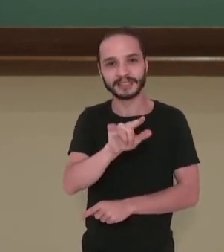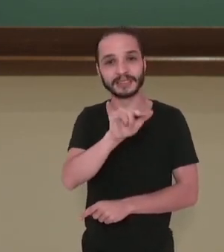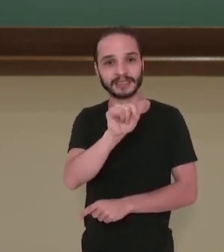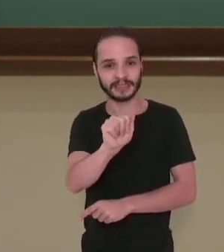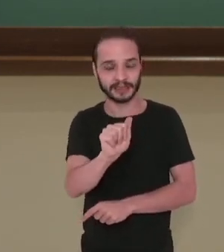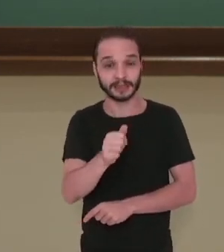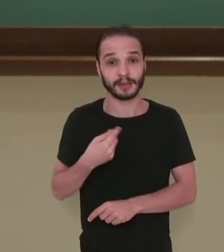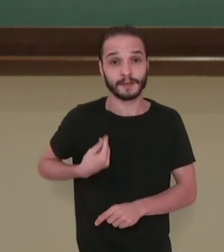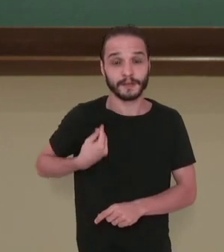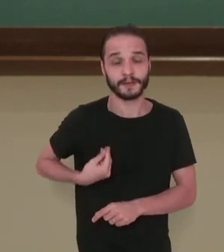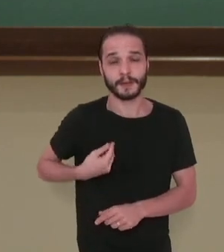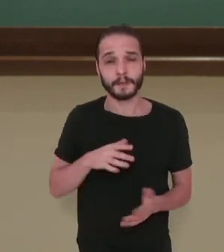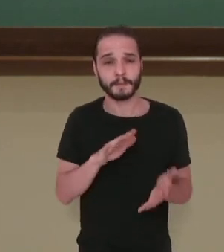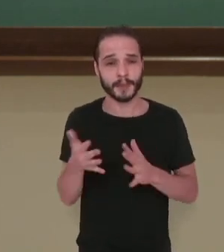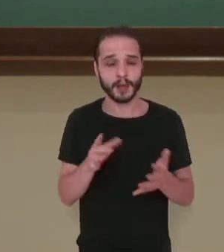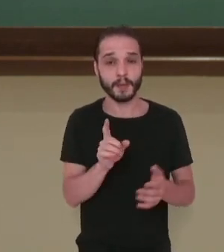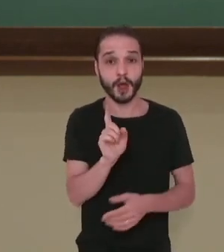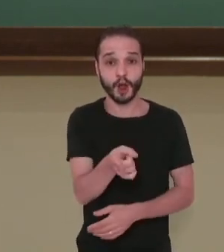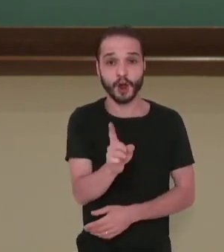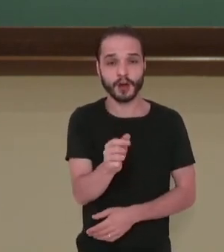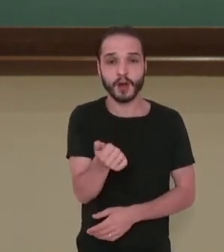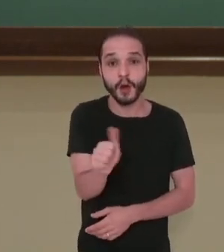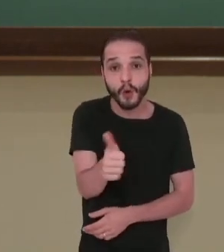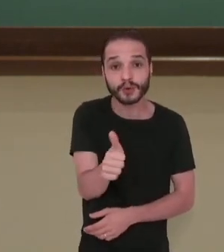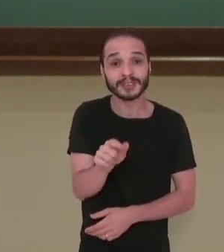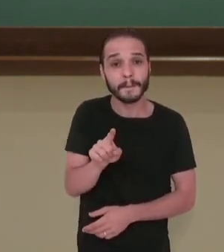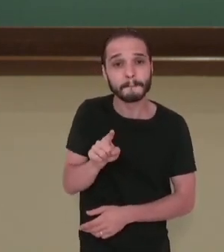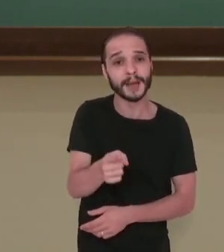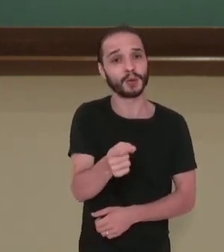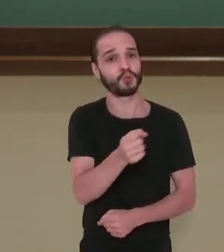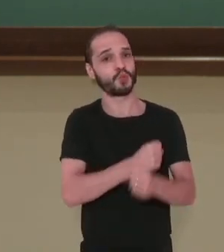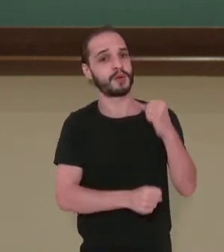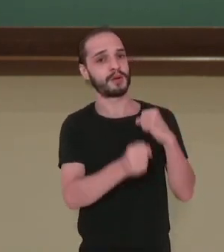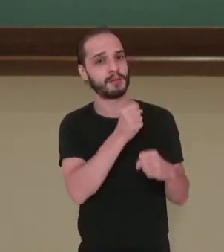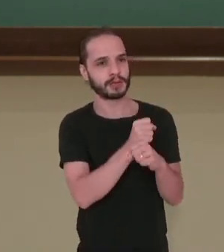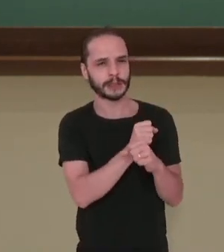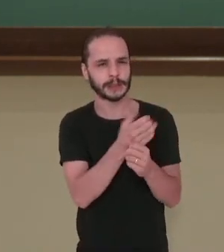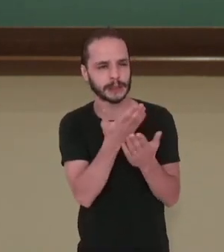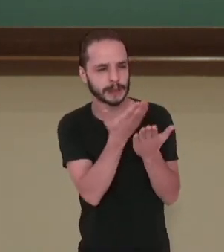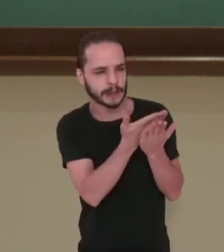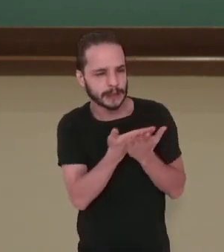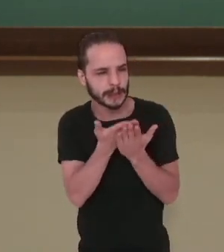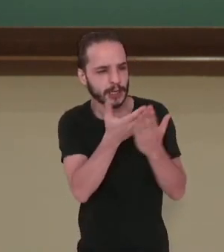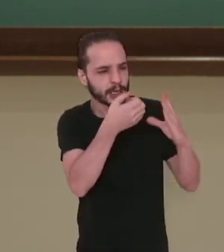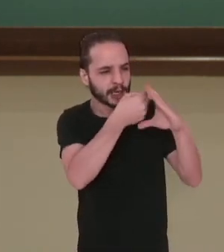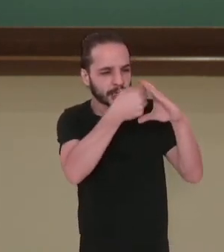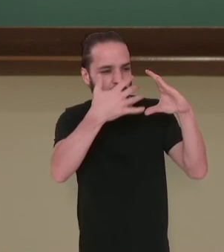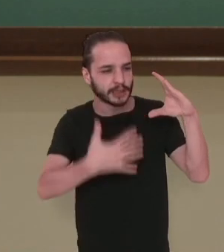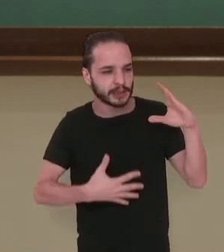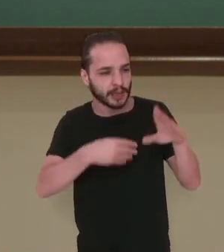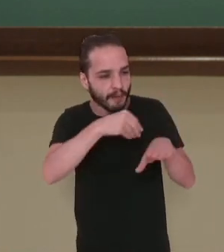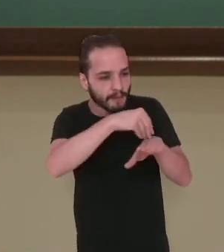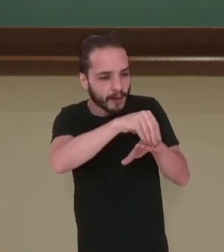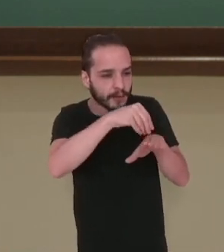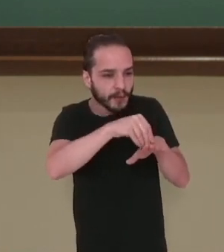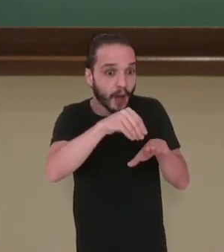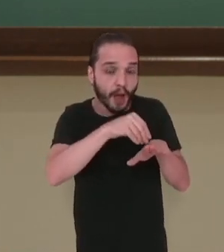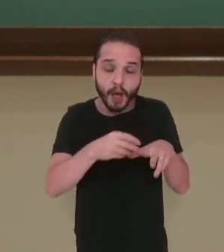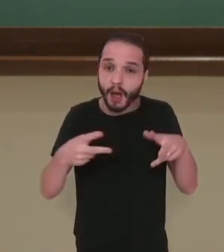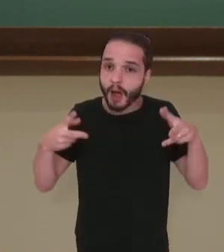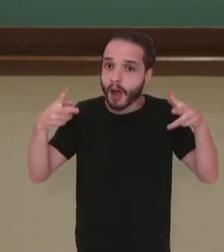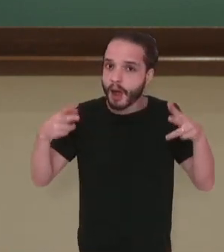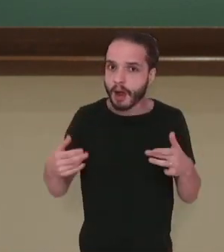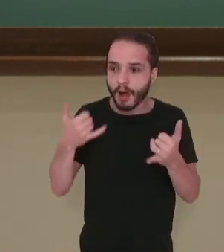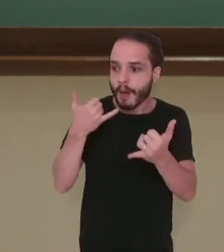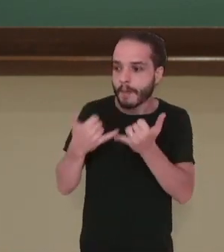viveu há mais ou menos 11.500 anos atrás, estudaram as características desse fóssil e perceberam que se assemelha aos